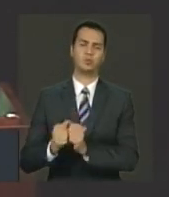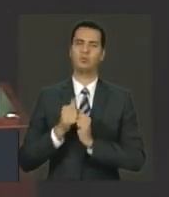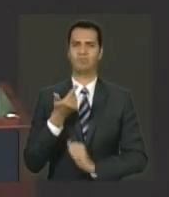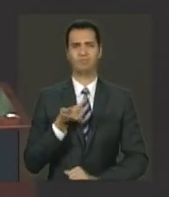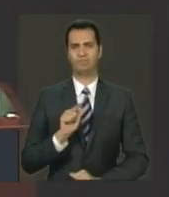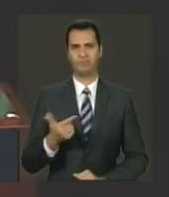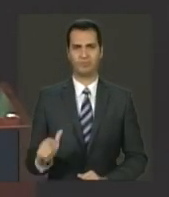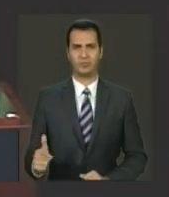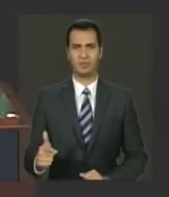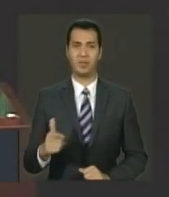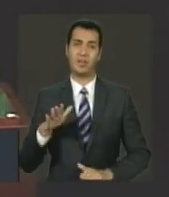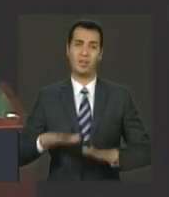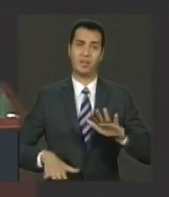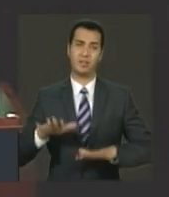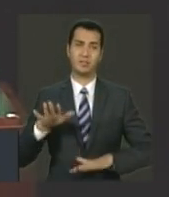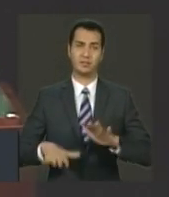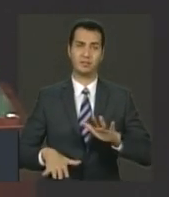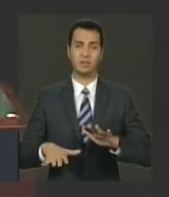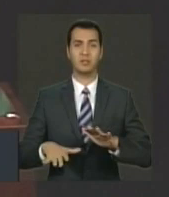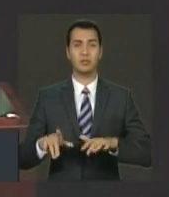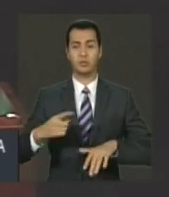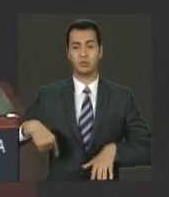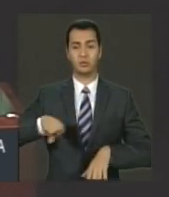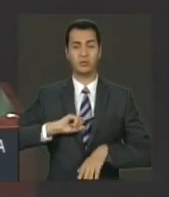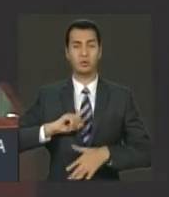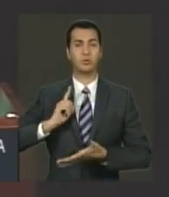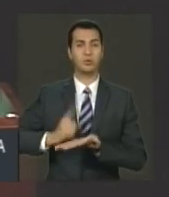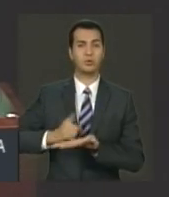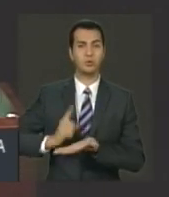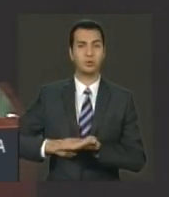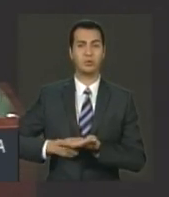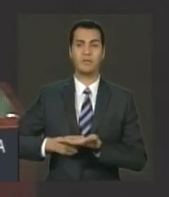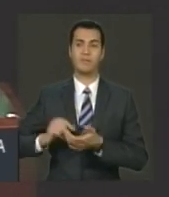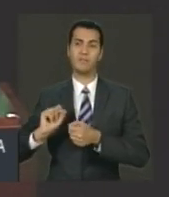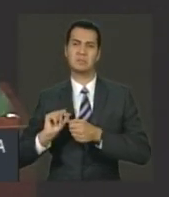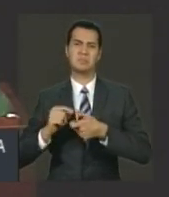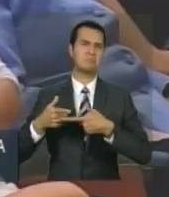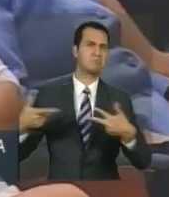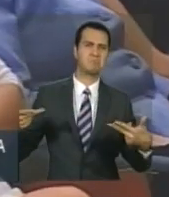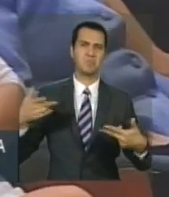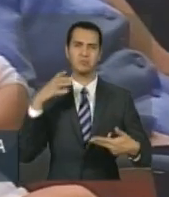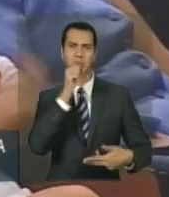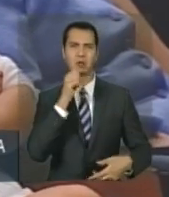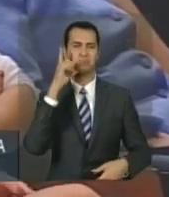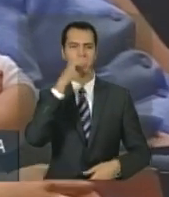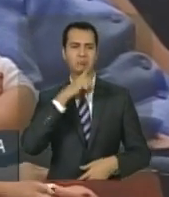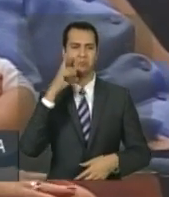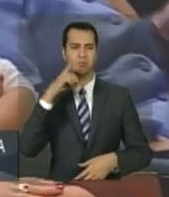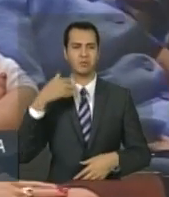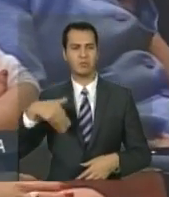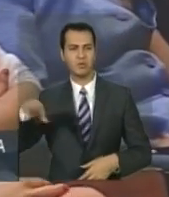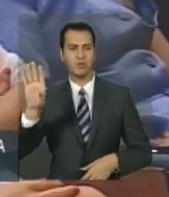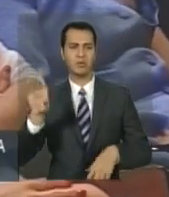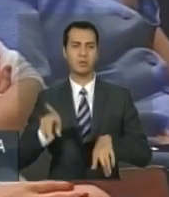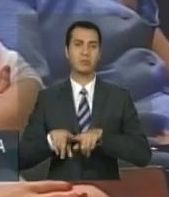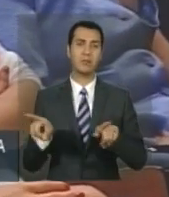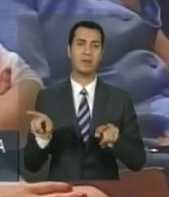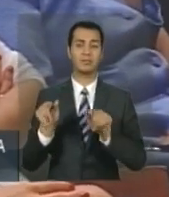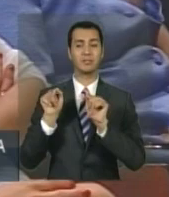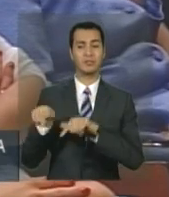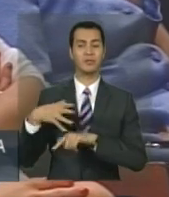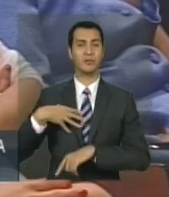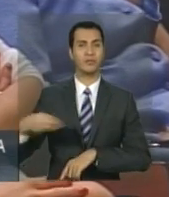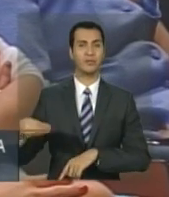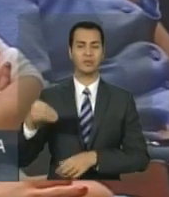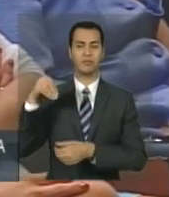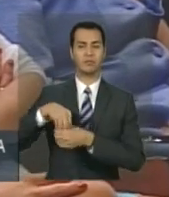Quantas vezes tiveram abortadas programações sonhadas de final de semana e permaneceram dentro de carros